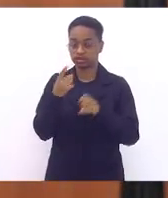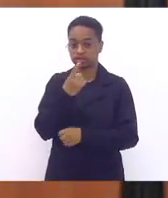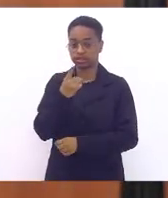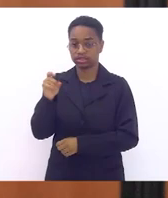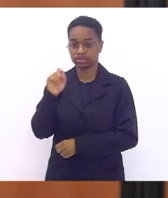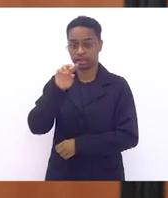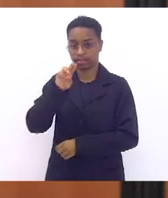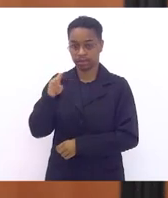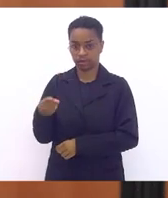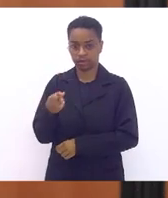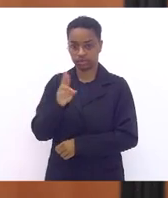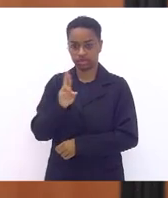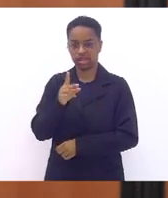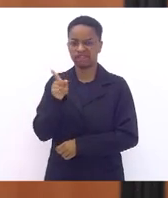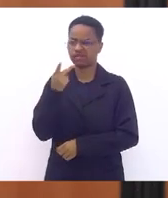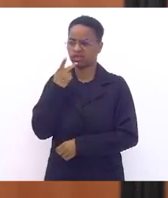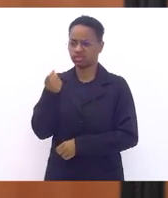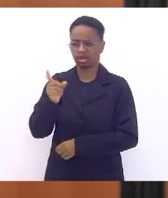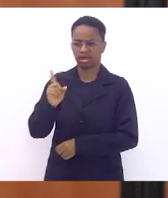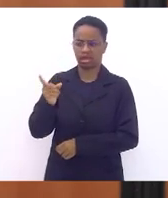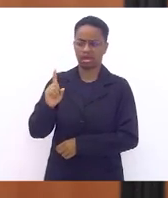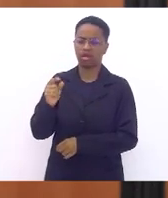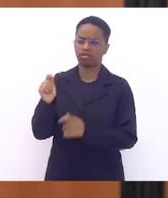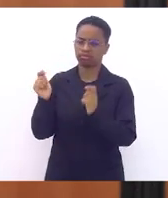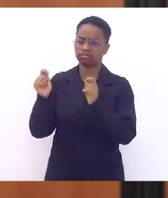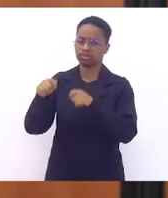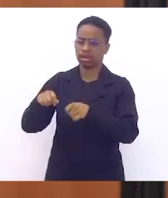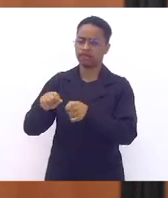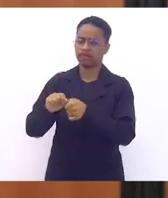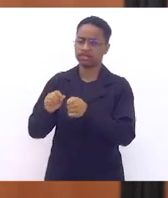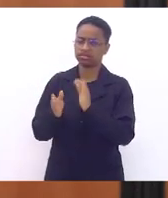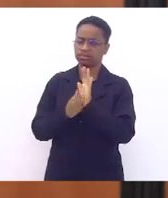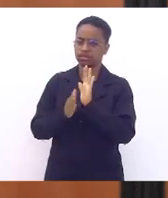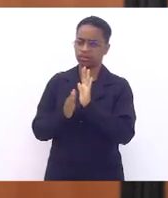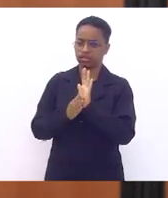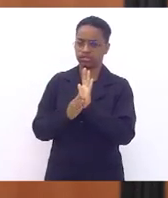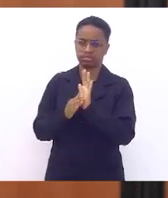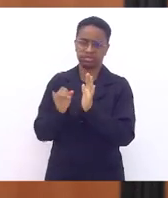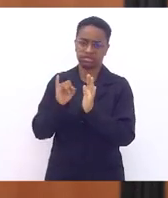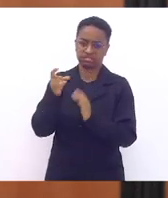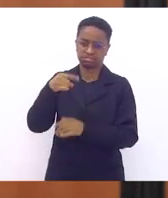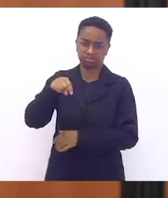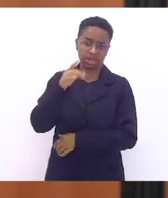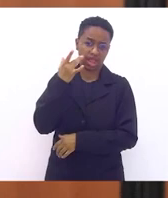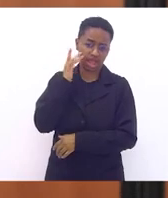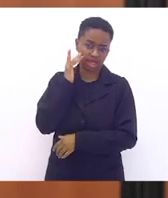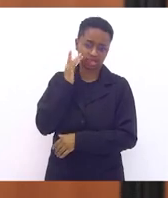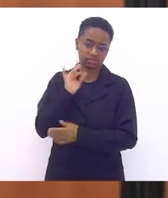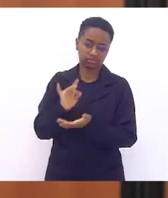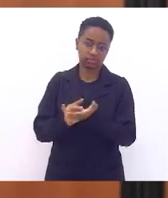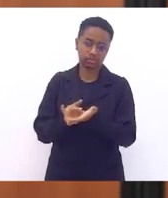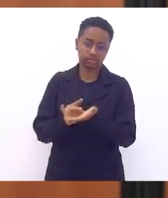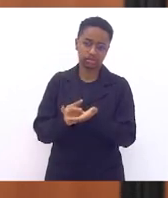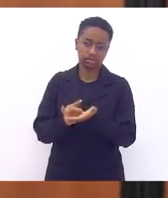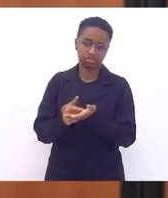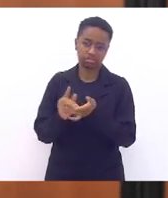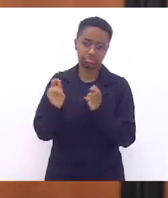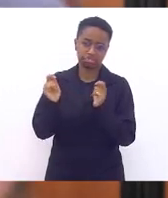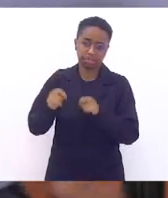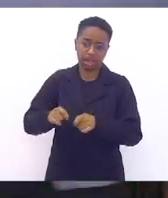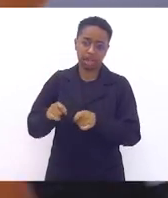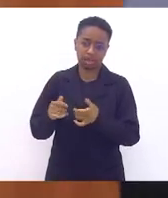conversa que nós tivemos com ele, ele falou: vocês podem fazer a proposta que vocês acharem, né, que seja